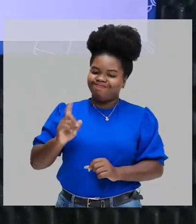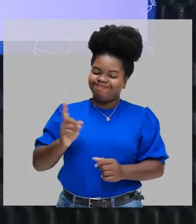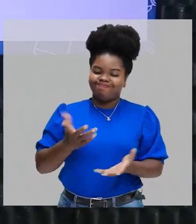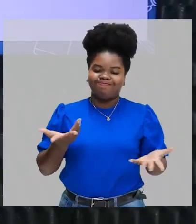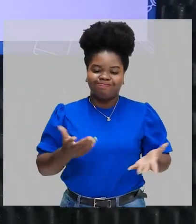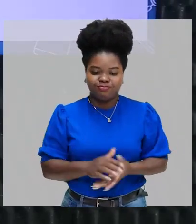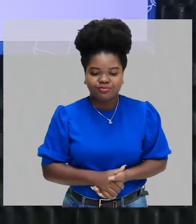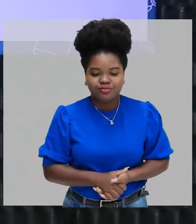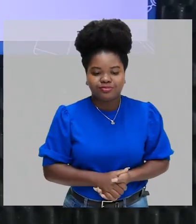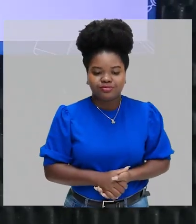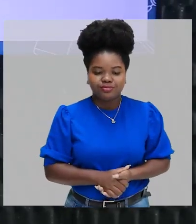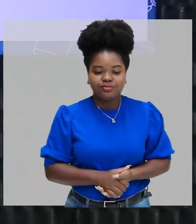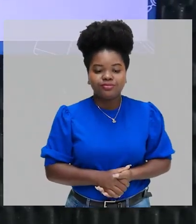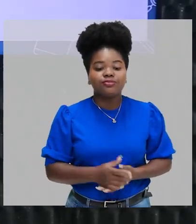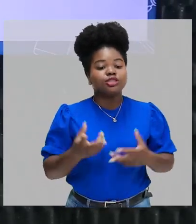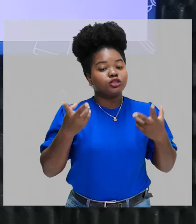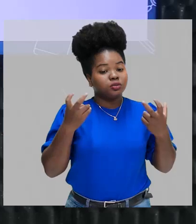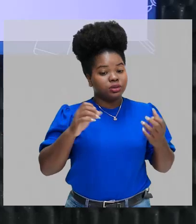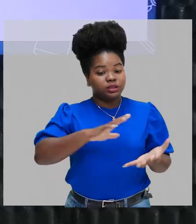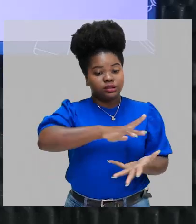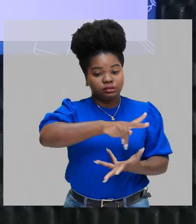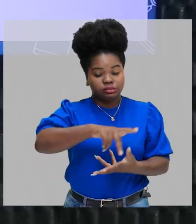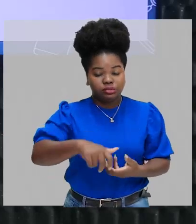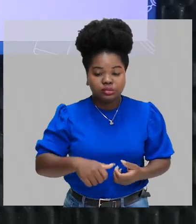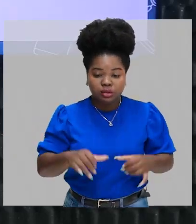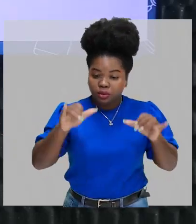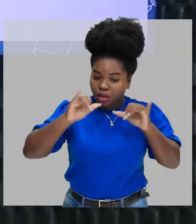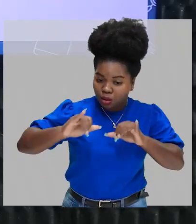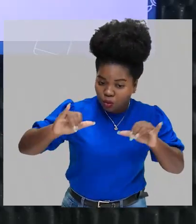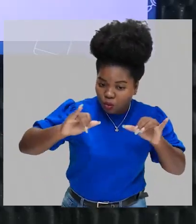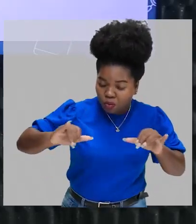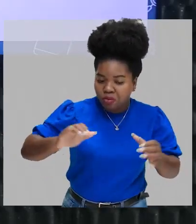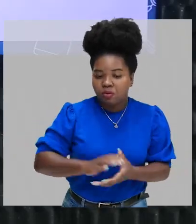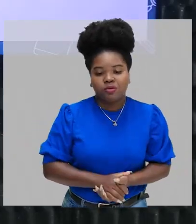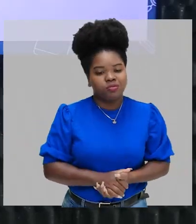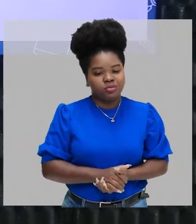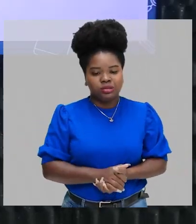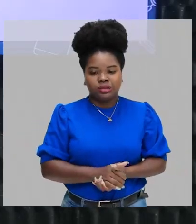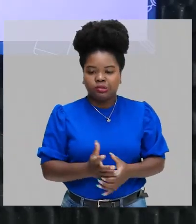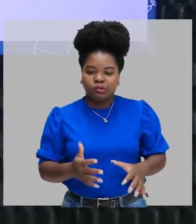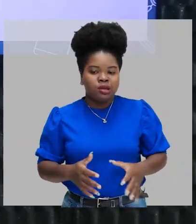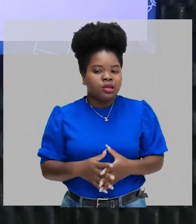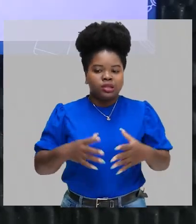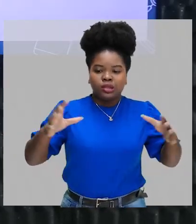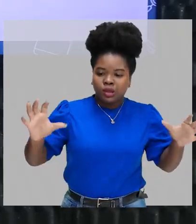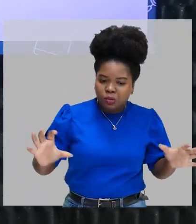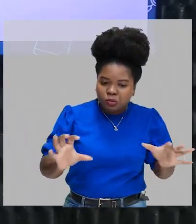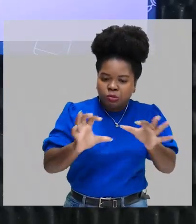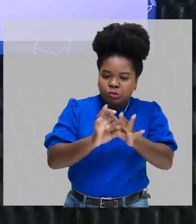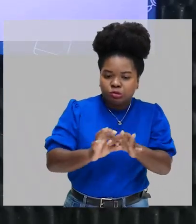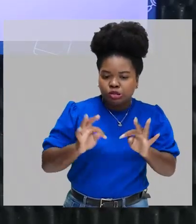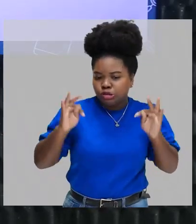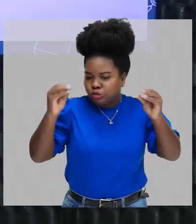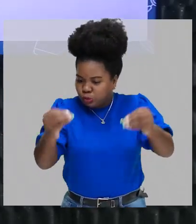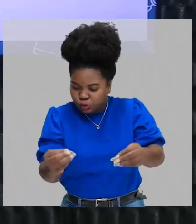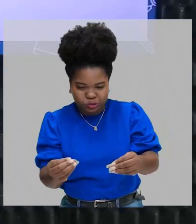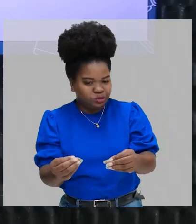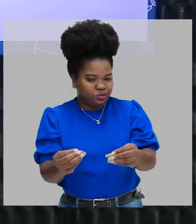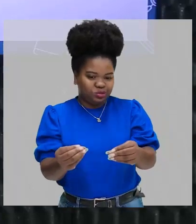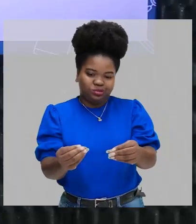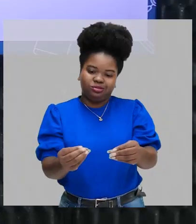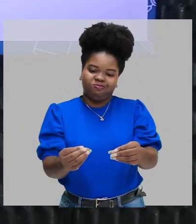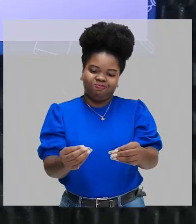Né? Então ele percebe que a globalização ela não é tão includente, ela não é tão inclusiva como